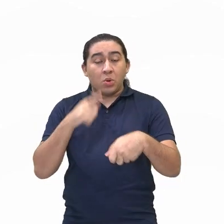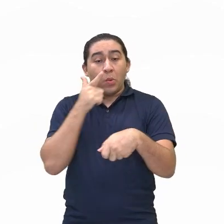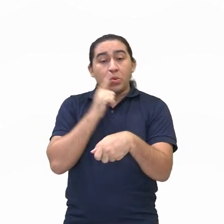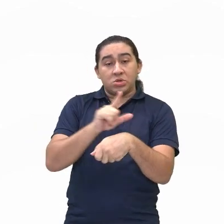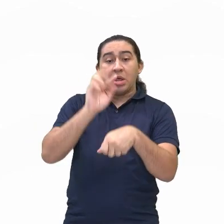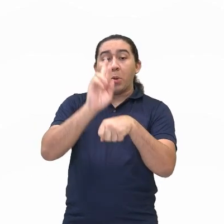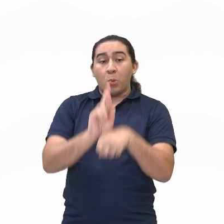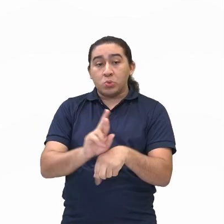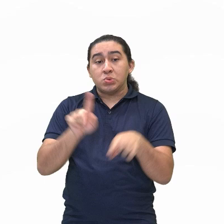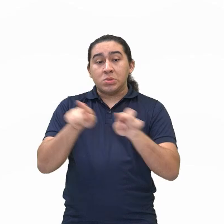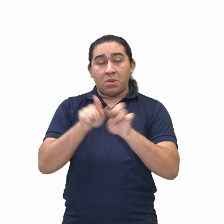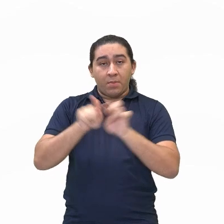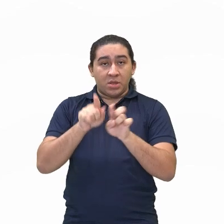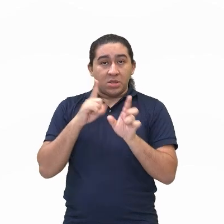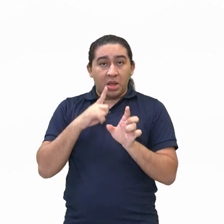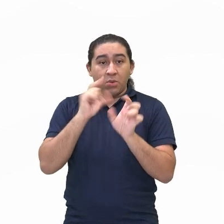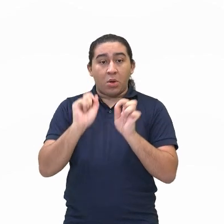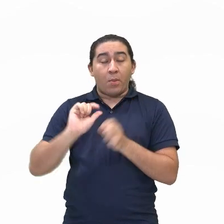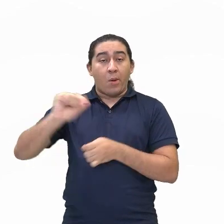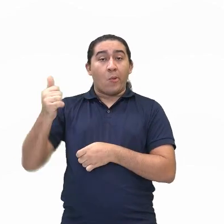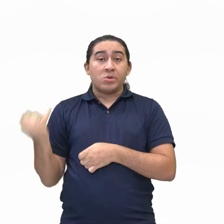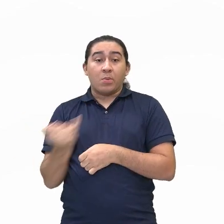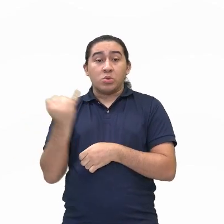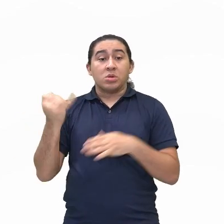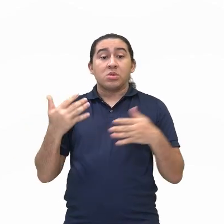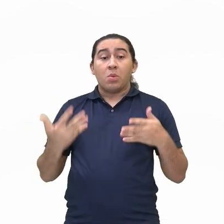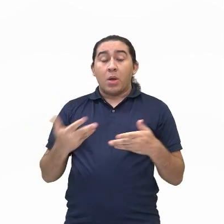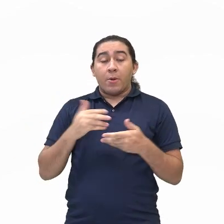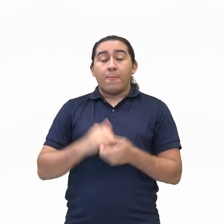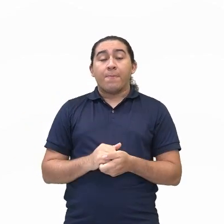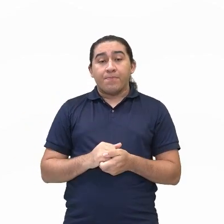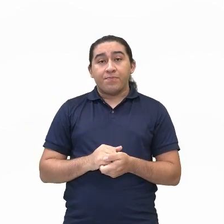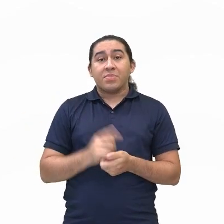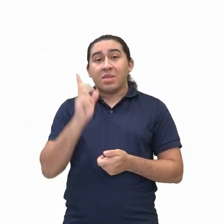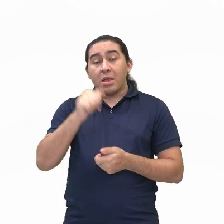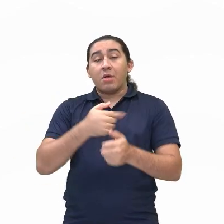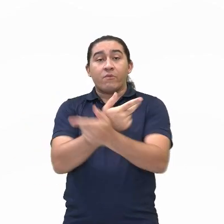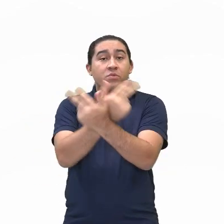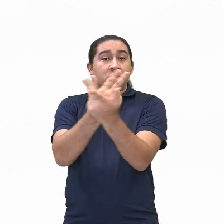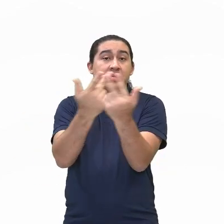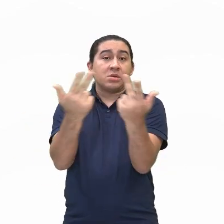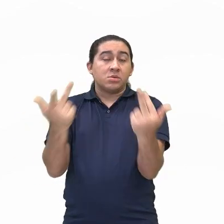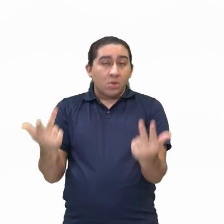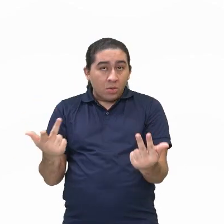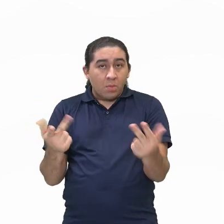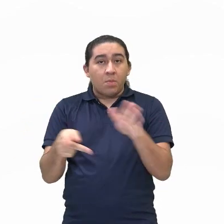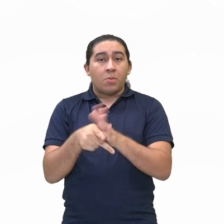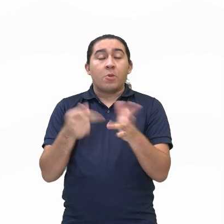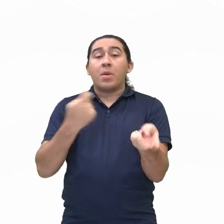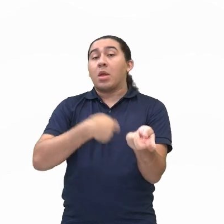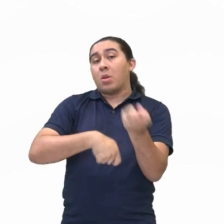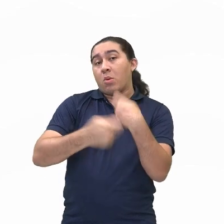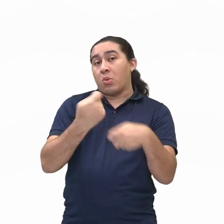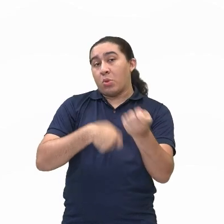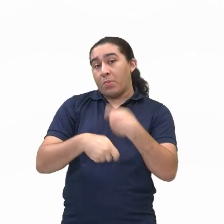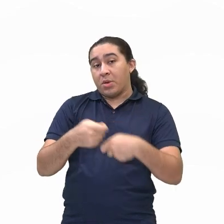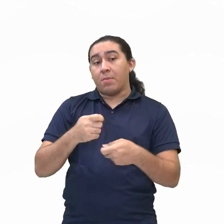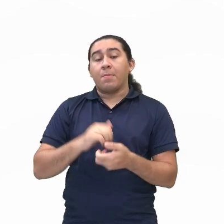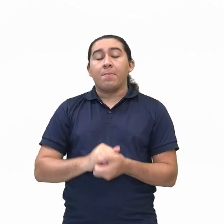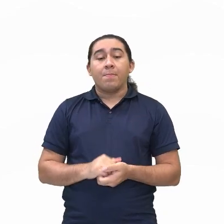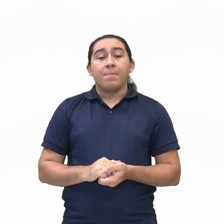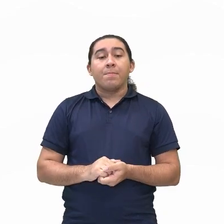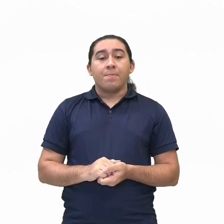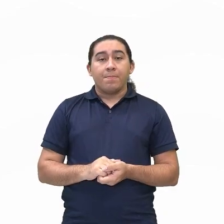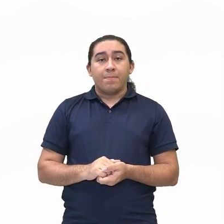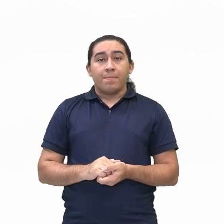outra importância aí do comércio exterior, que vai ser o quê? A diversificação da